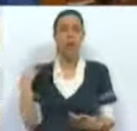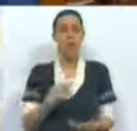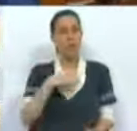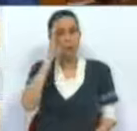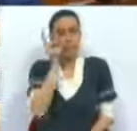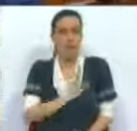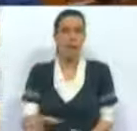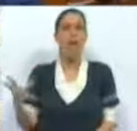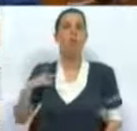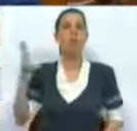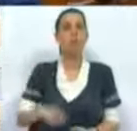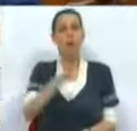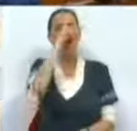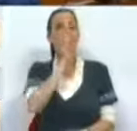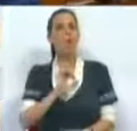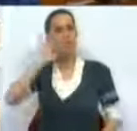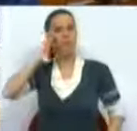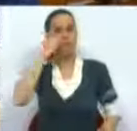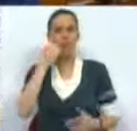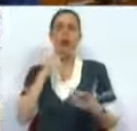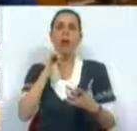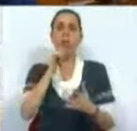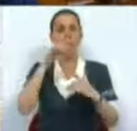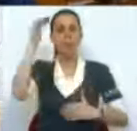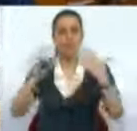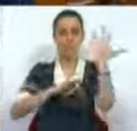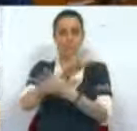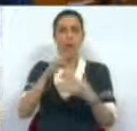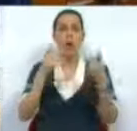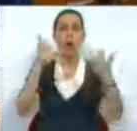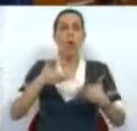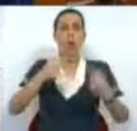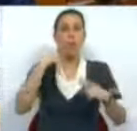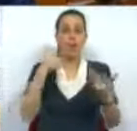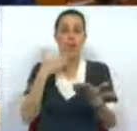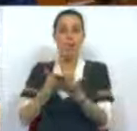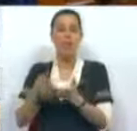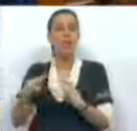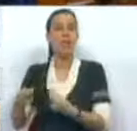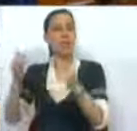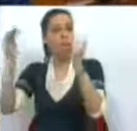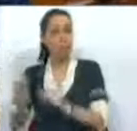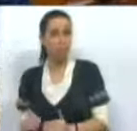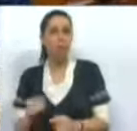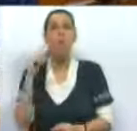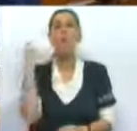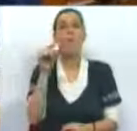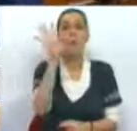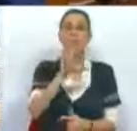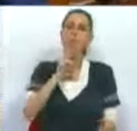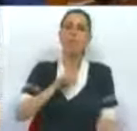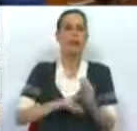todos conhecemos, Portugal tem um governo que ataca o crónico desequilíbrio das contas públicas, reduzindo o peso da despesa. Única